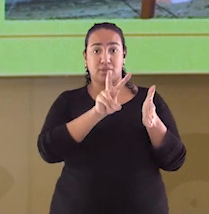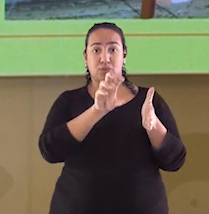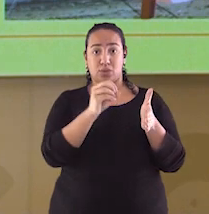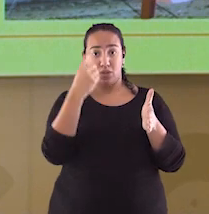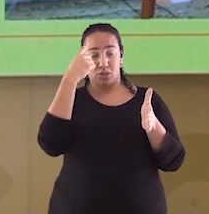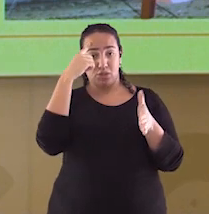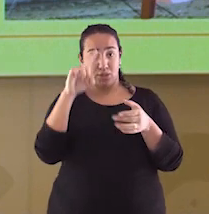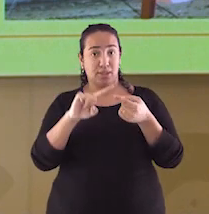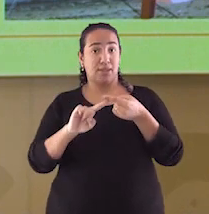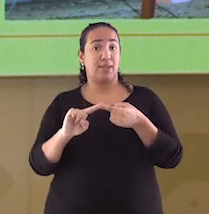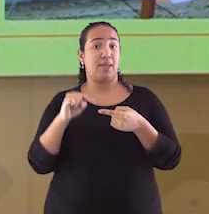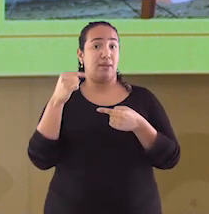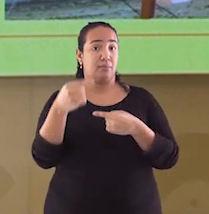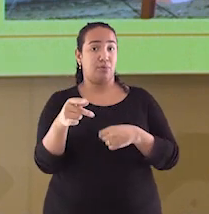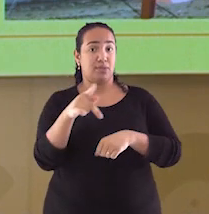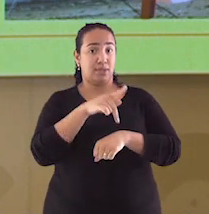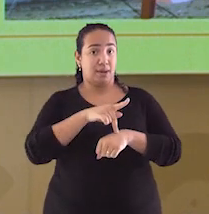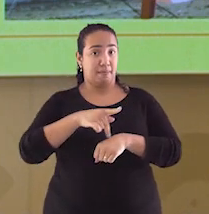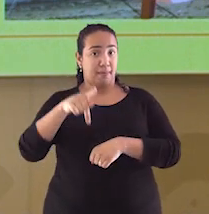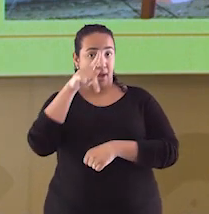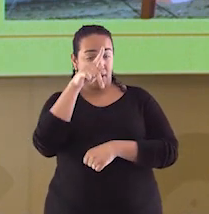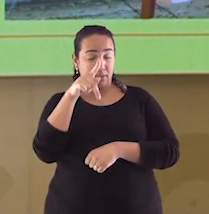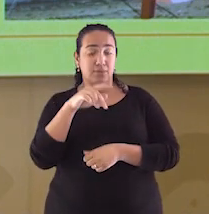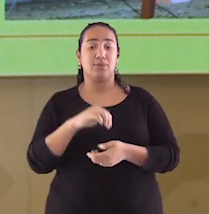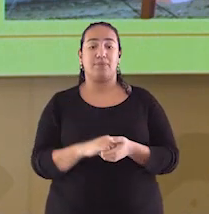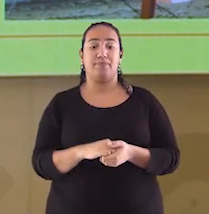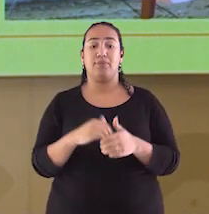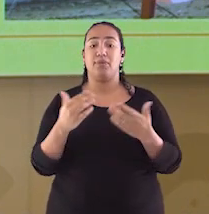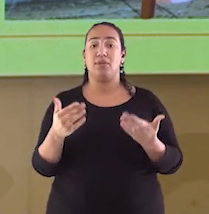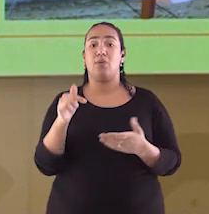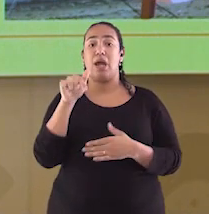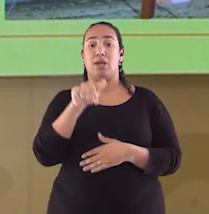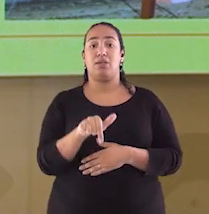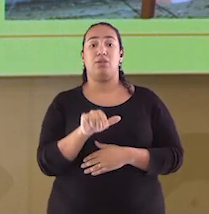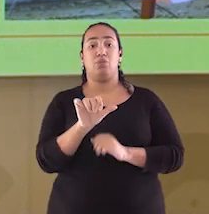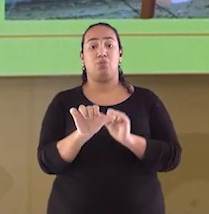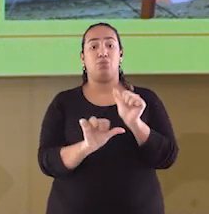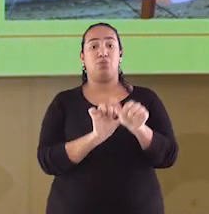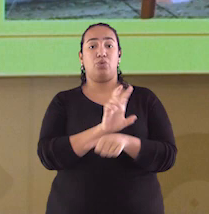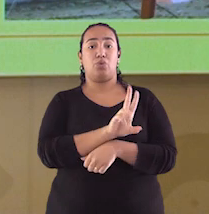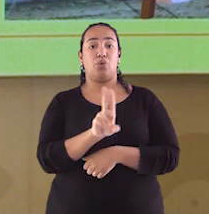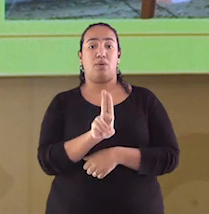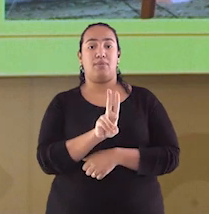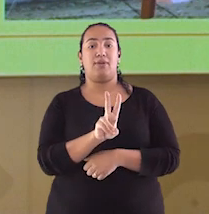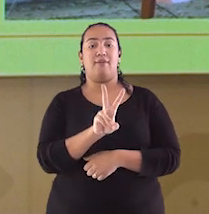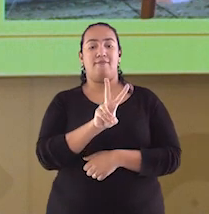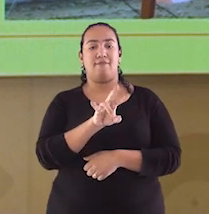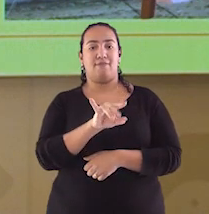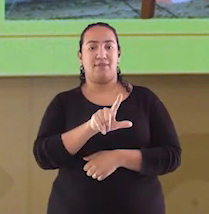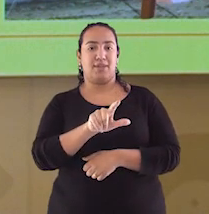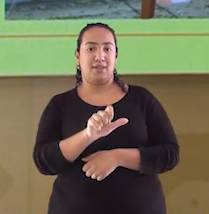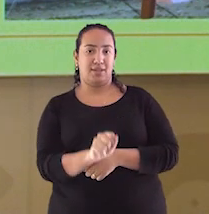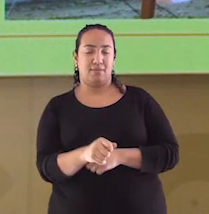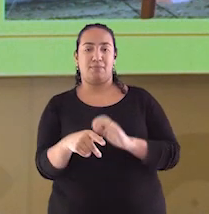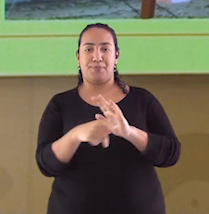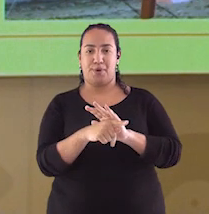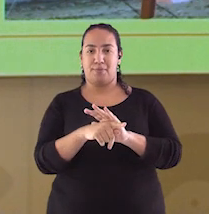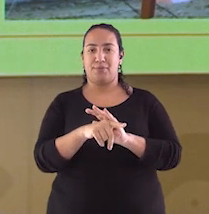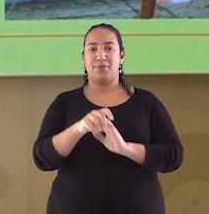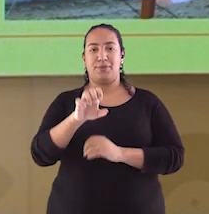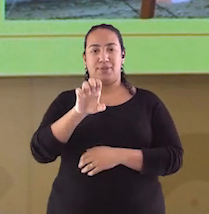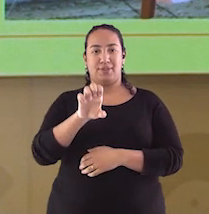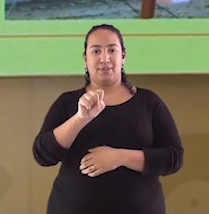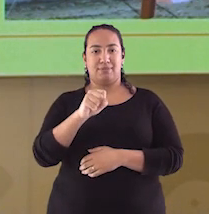após a Páscoa, ele batizou o lugar como Vila do Espírito Santo. Isso aconteceu